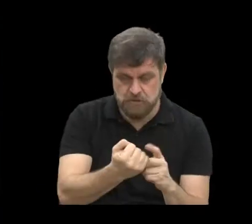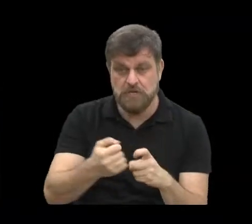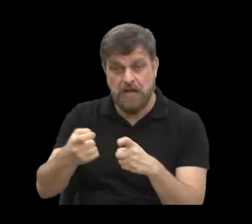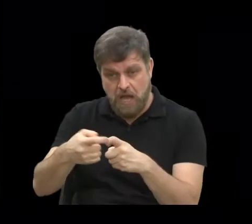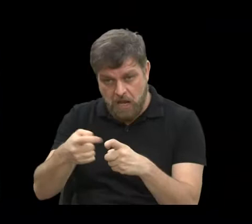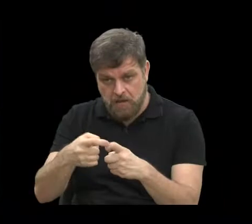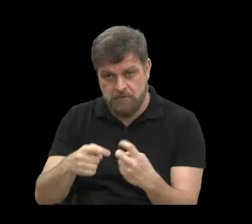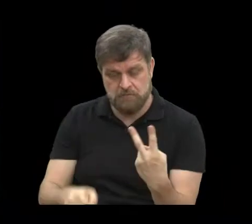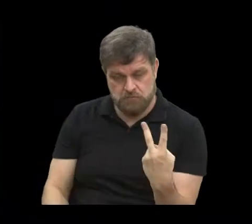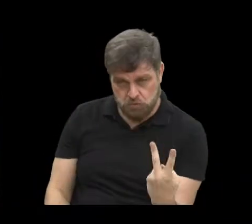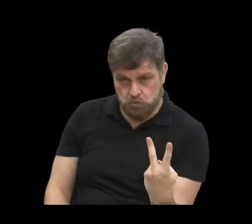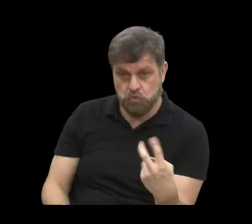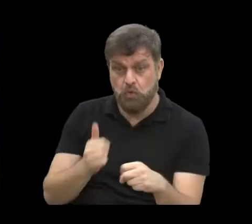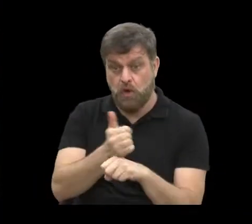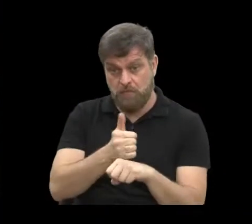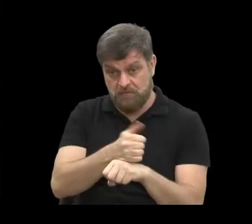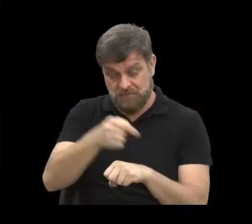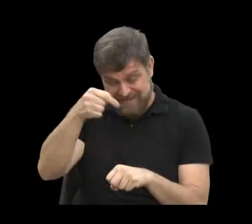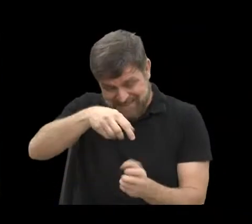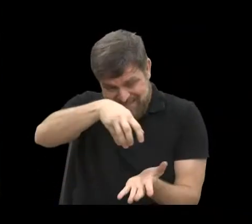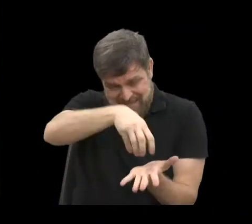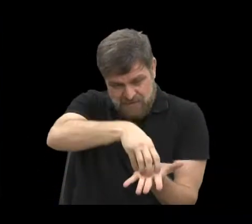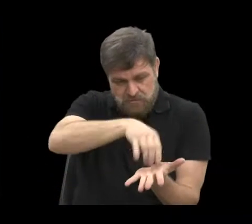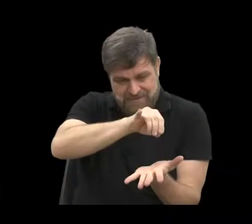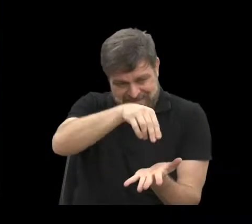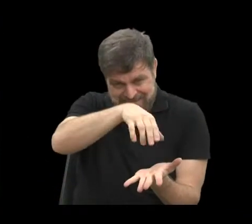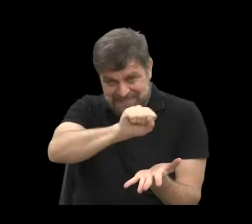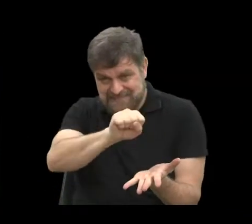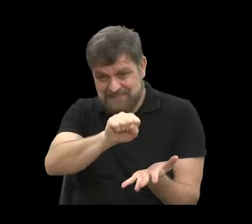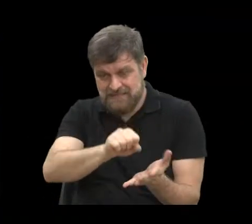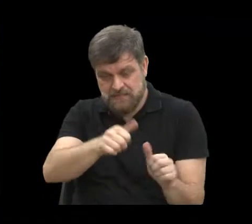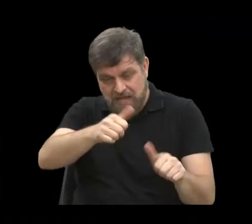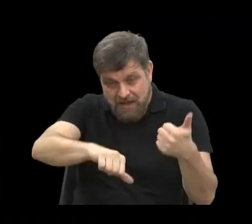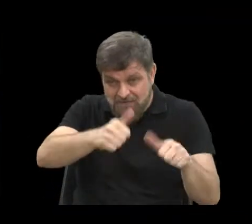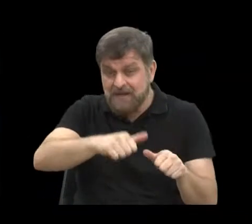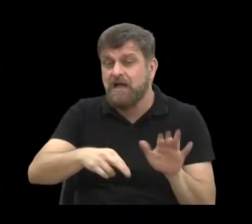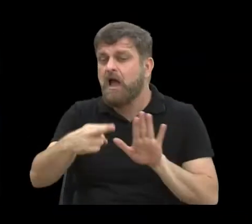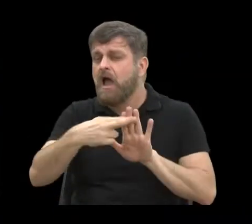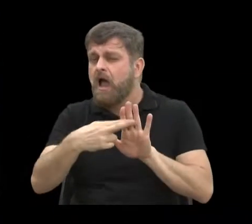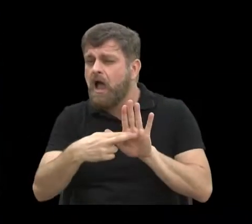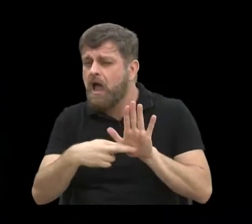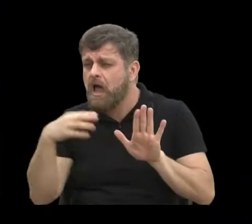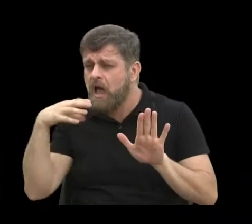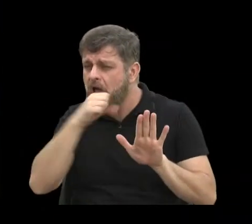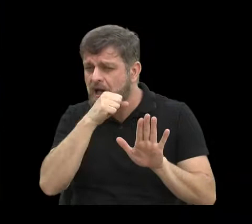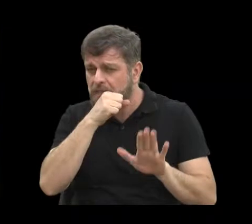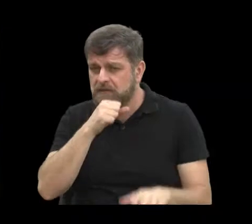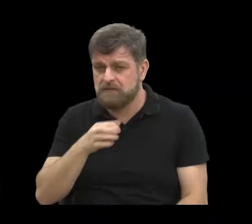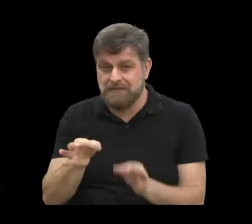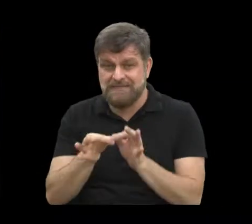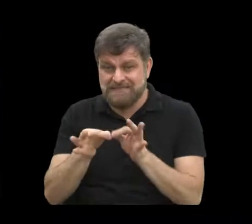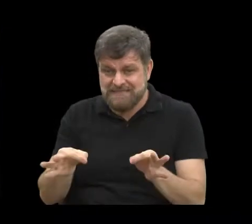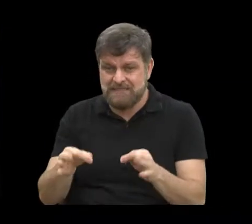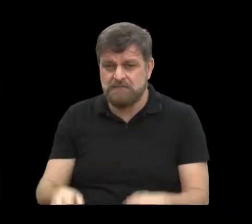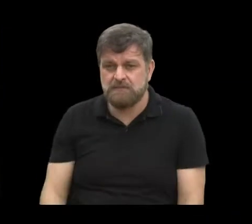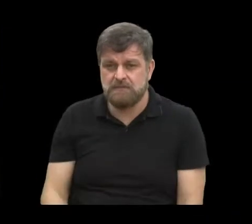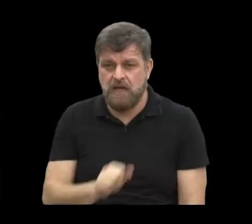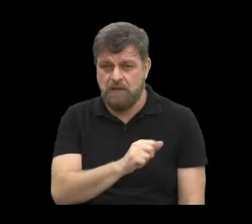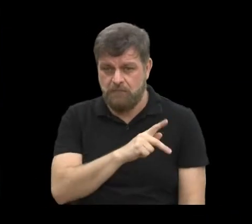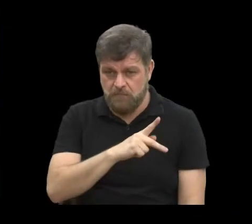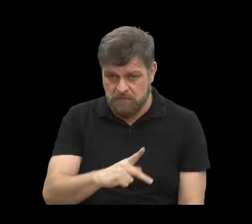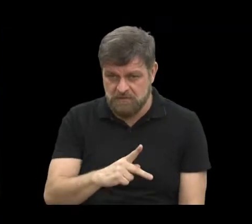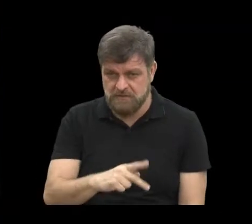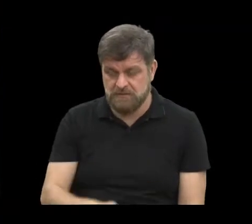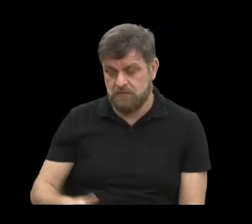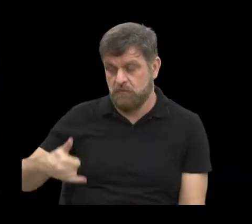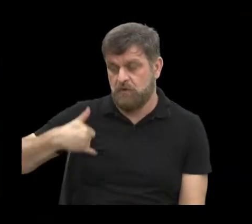atestada pelo INSS. E quais são as regras, né? Rapidinho e simples. A aposentadoria